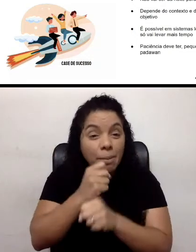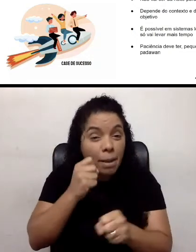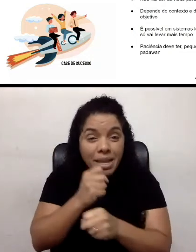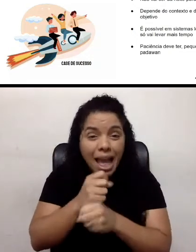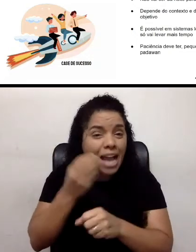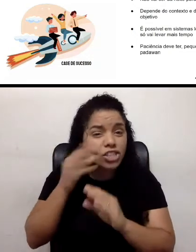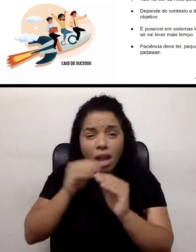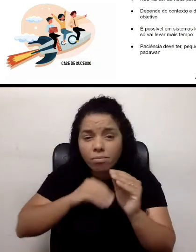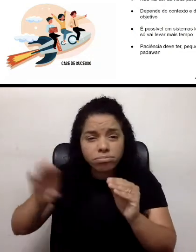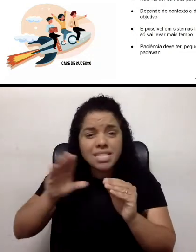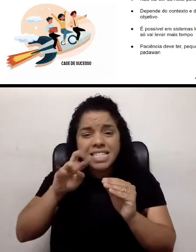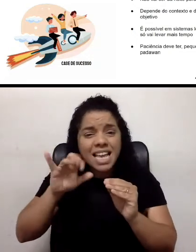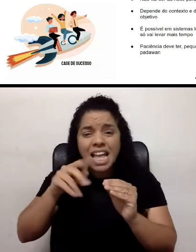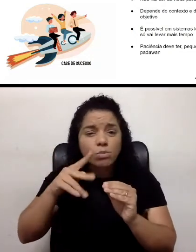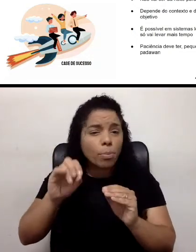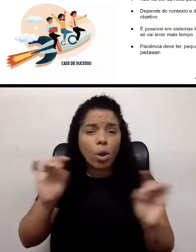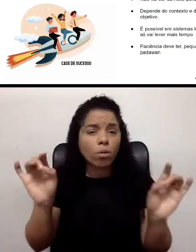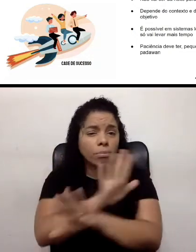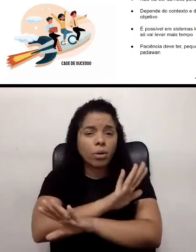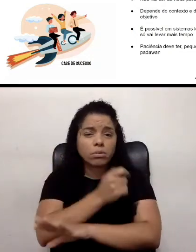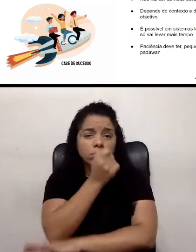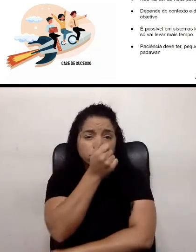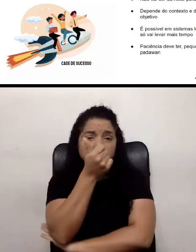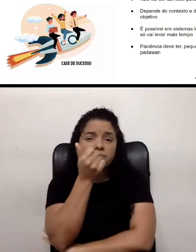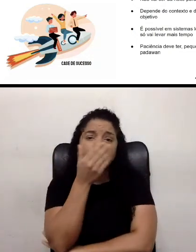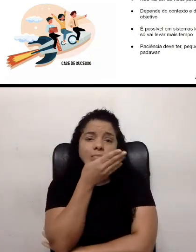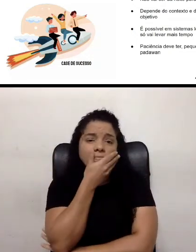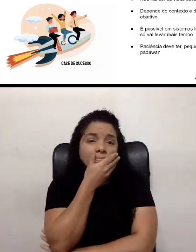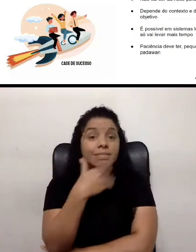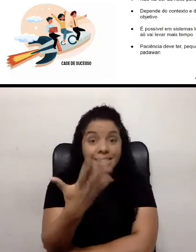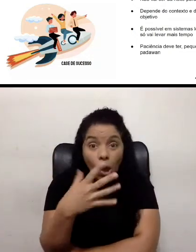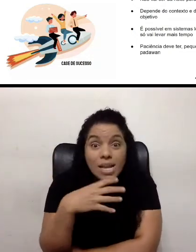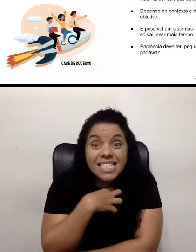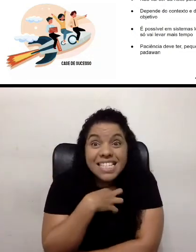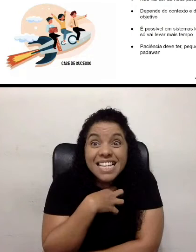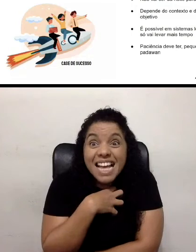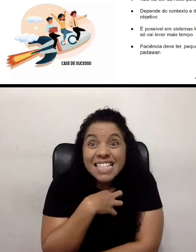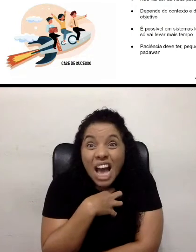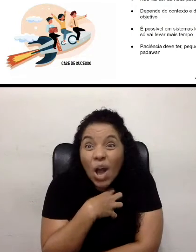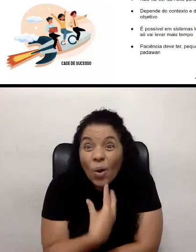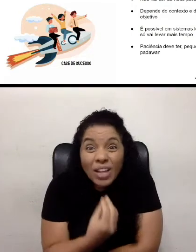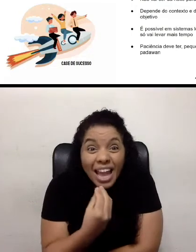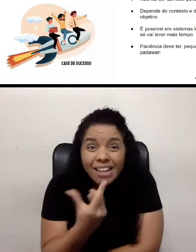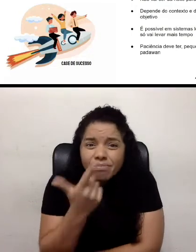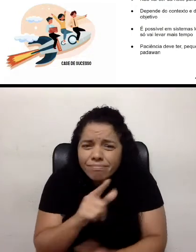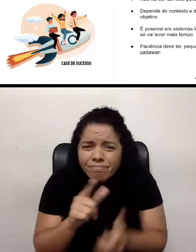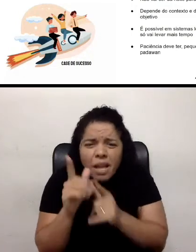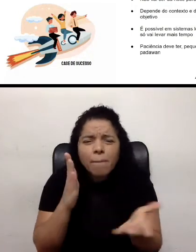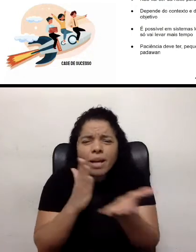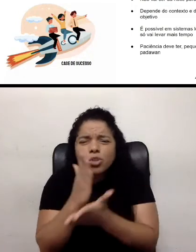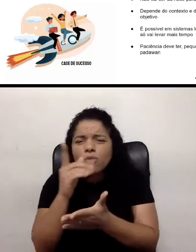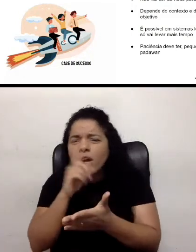enviado o reporte dos cenários para o PO. Maior sensação. garantido tudo. Ó, passou,